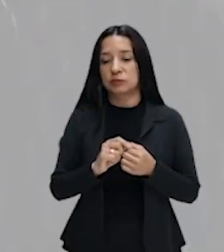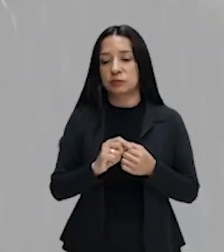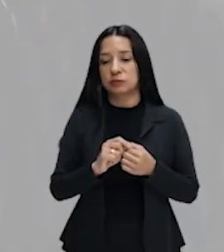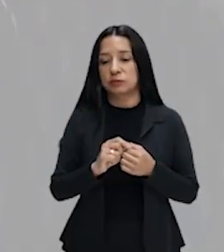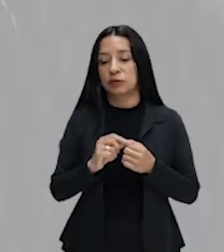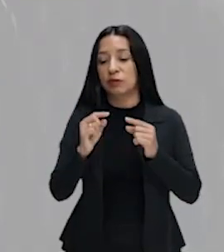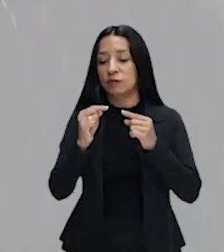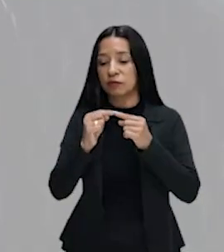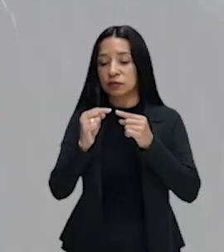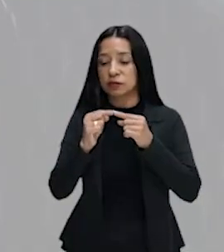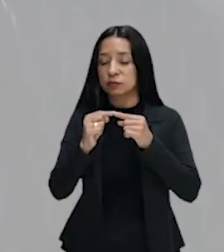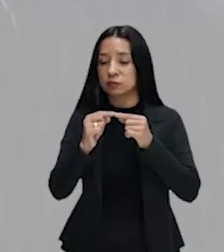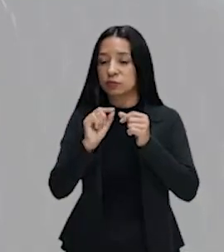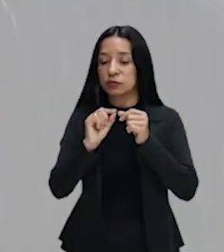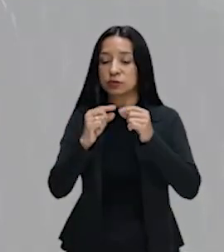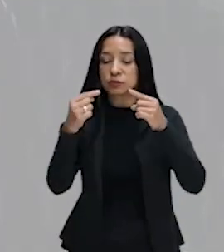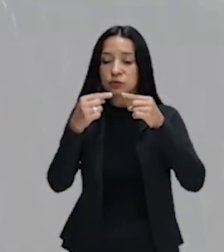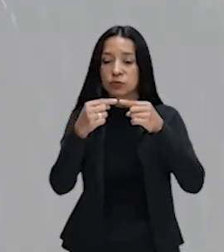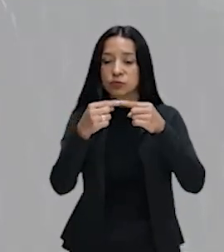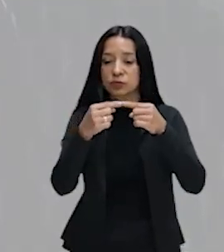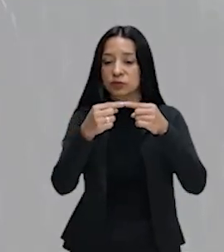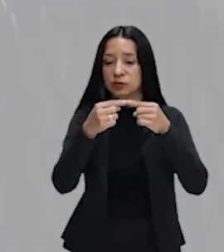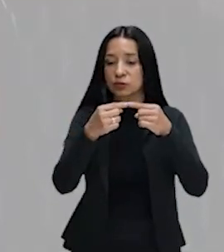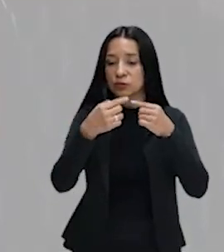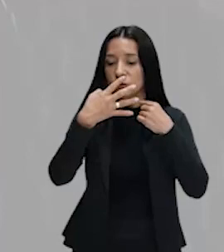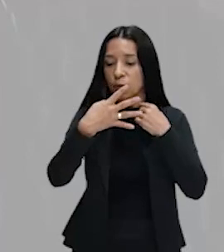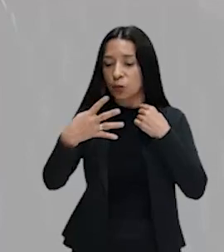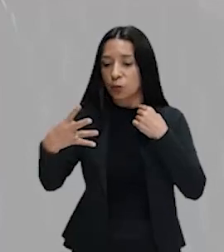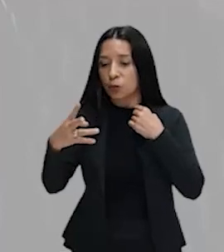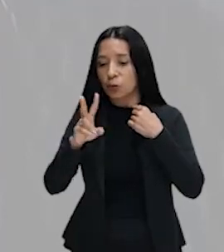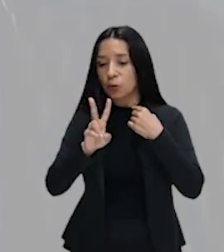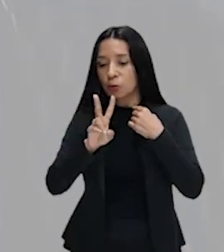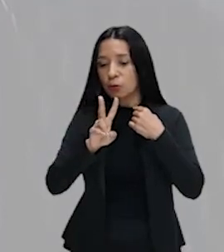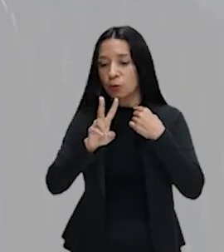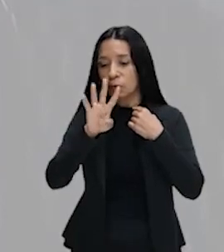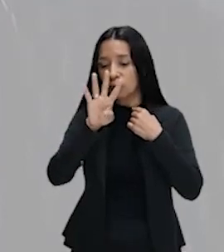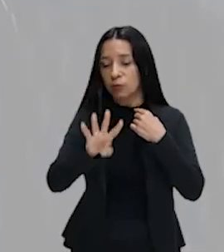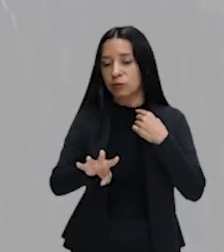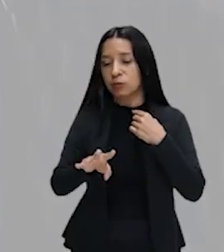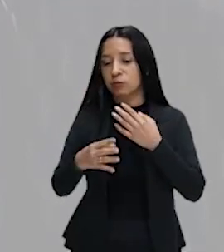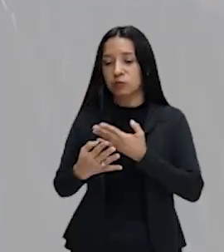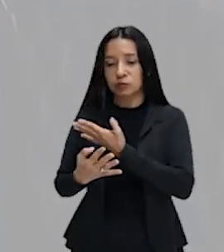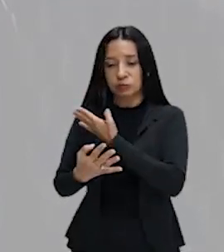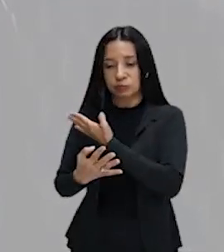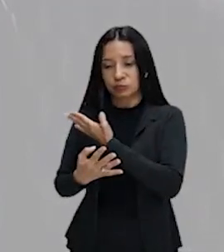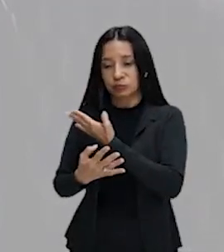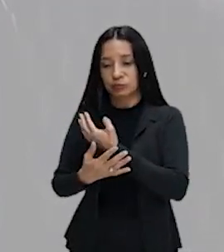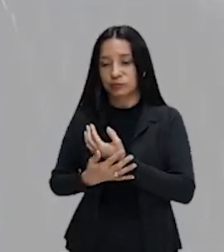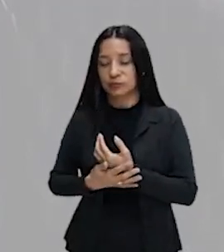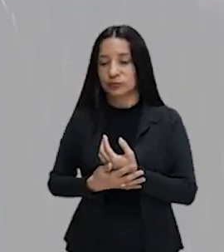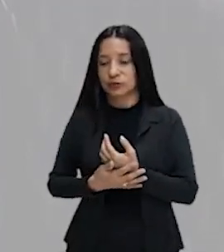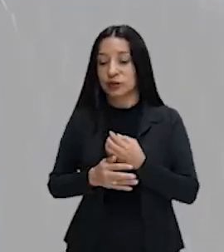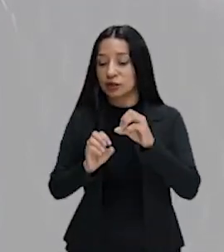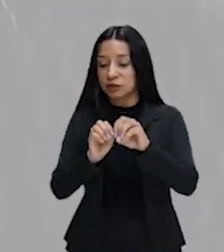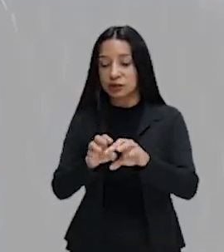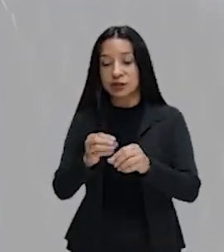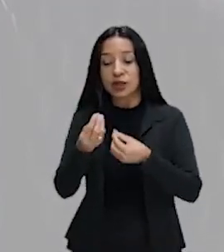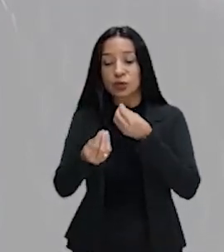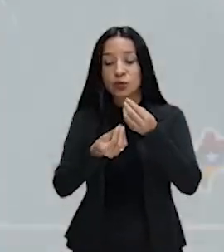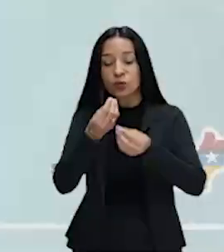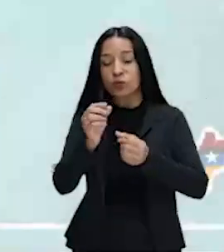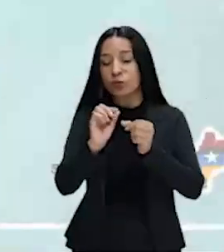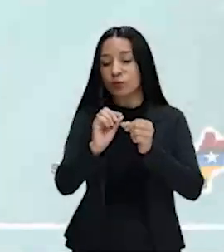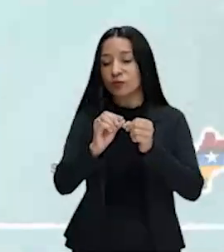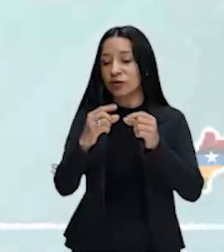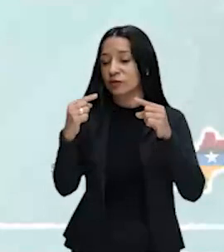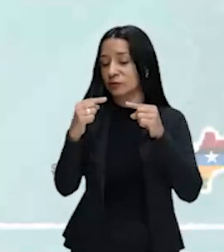essas combinações, pessoal, vai dar esse resultado aqui, tá? Que eu já ensinei para vocês como é que faz essas combinações,